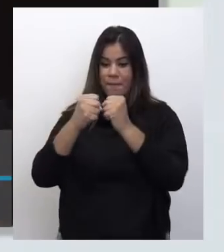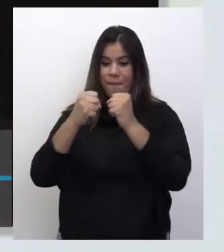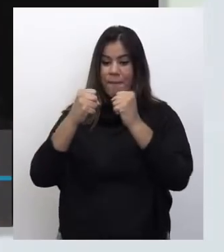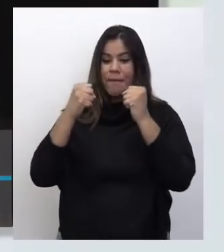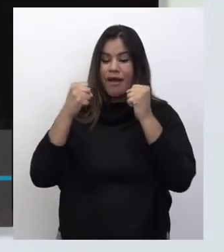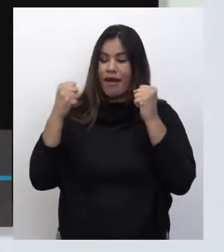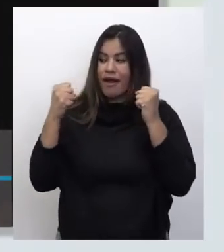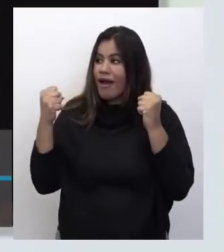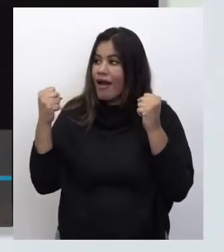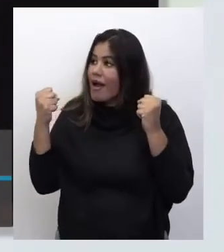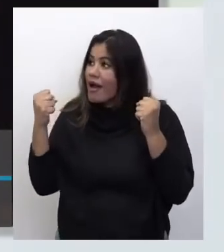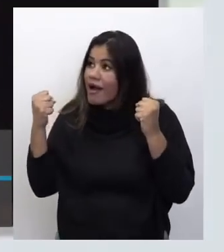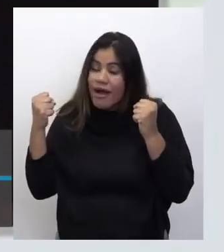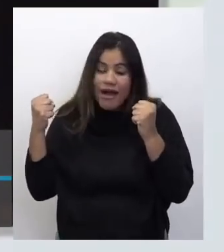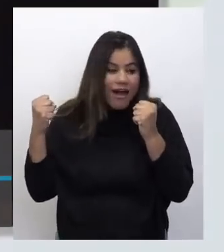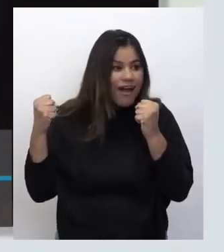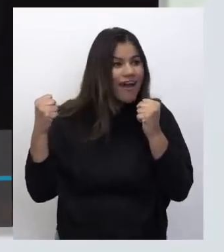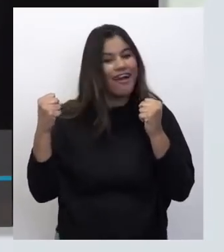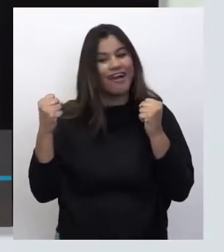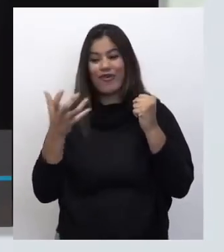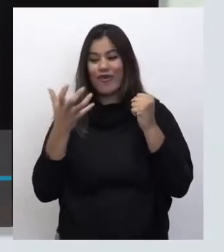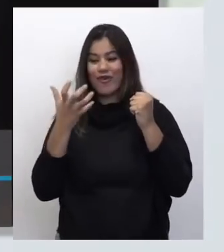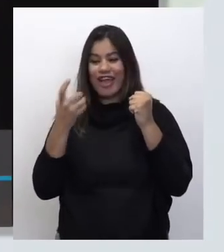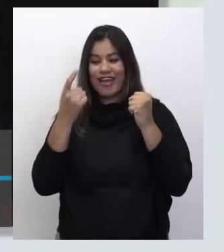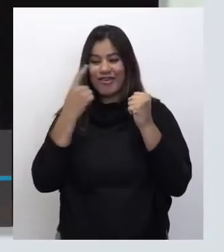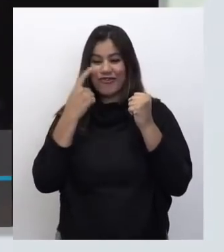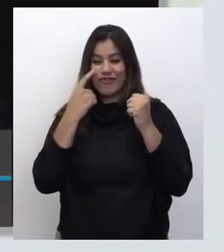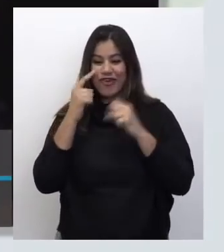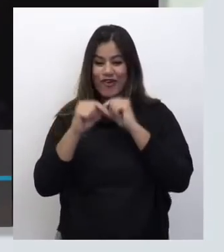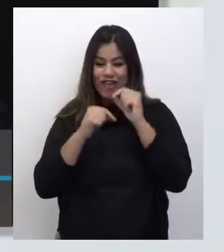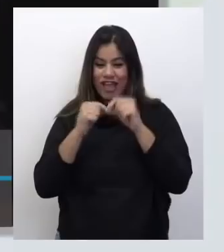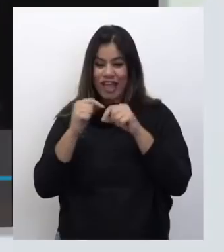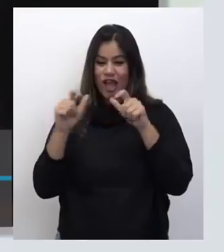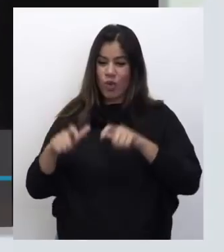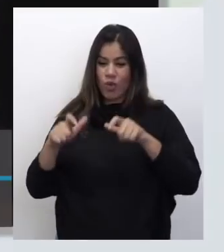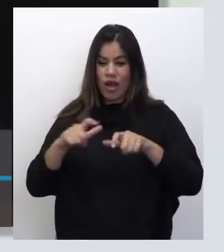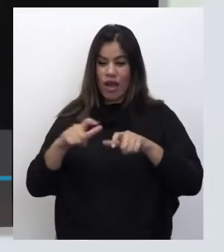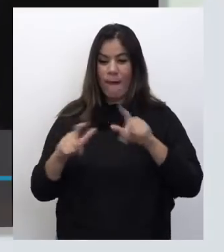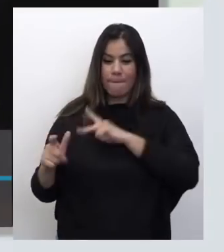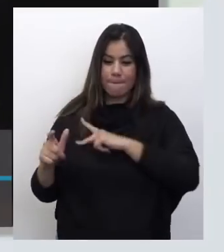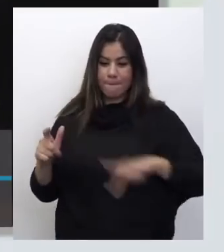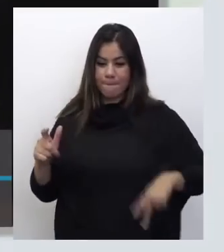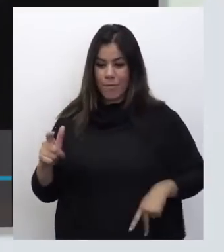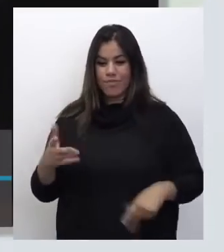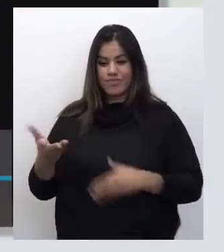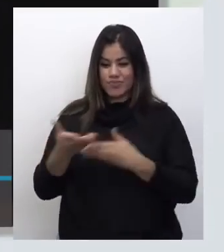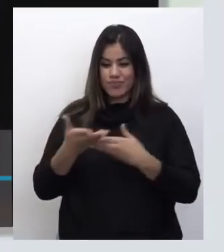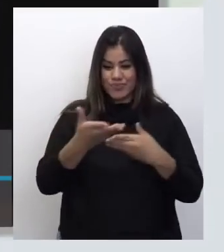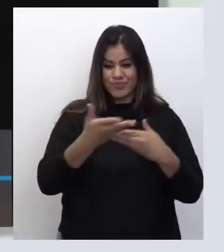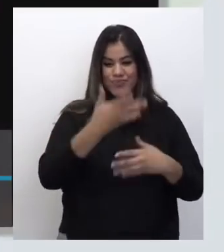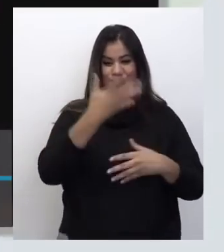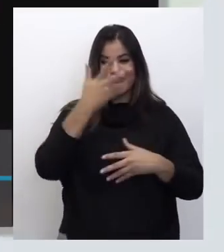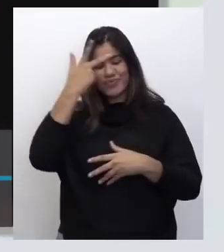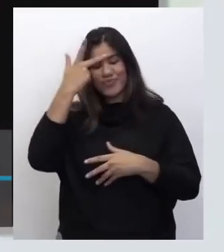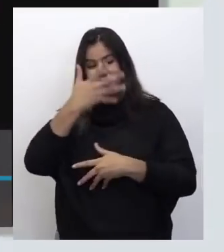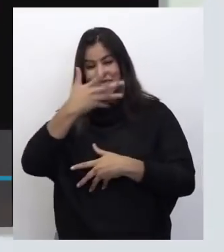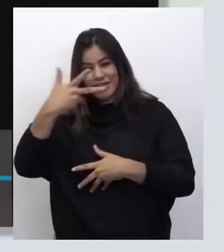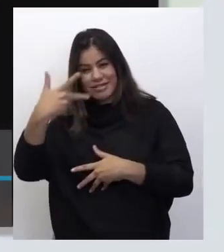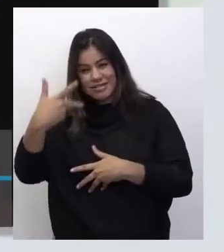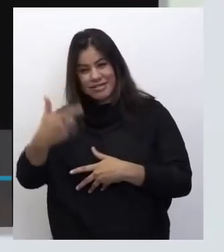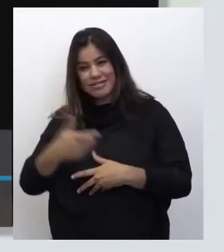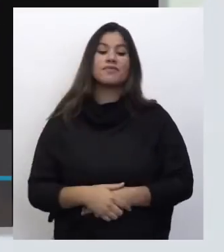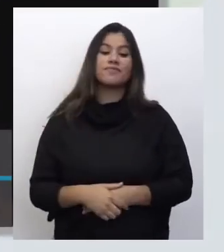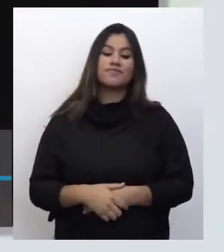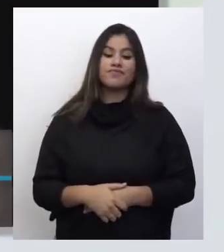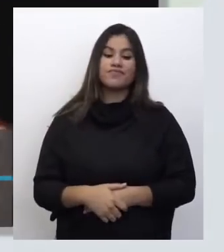vista do que eu gostaria de ver. Então, o que eu gostaria de ver são espaços públicos mais convidativos. E...